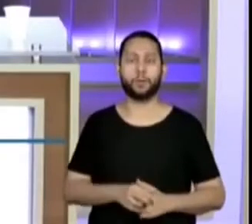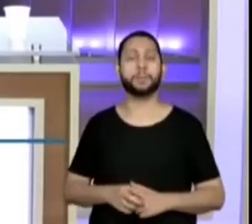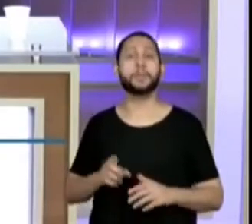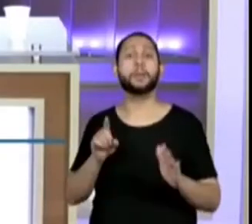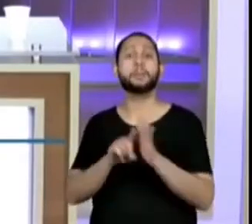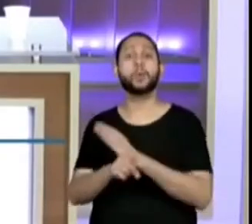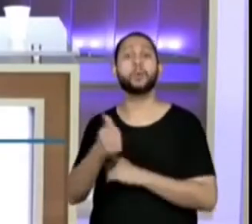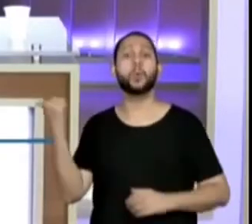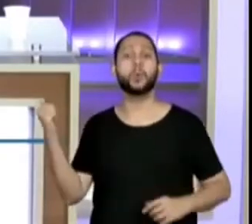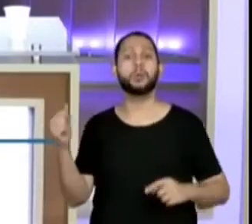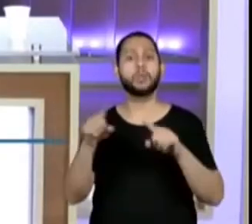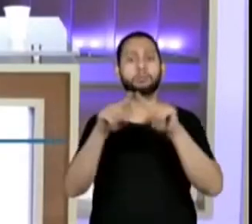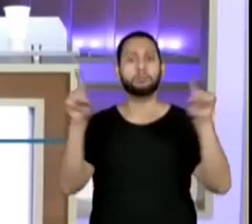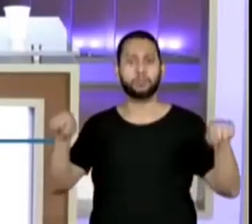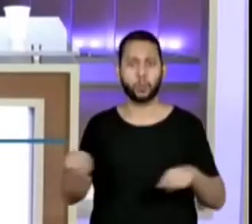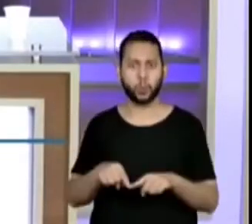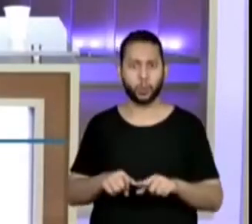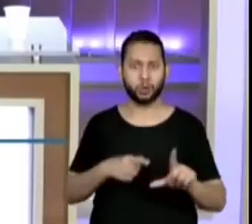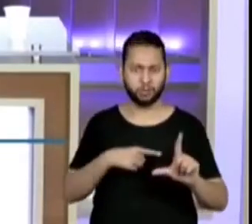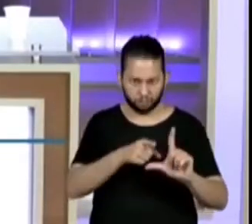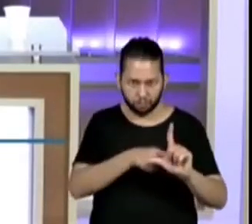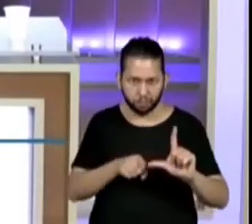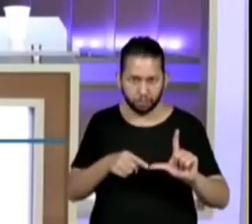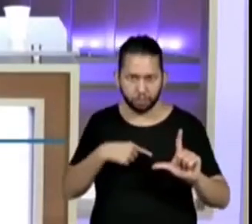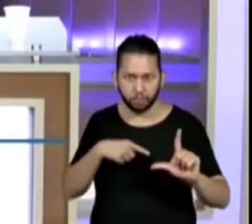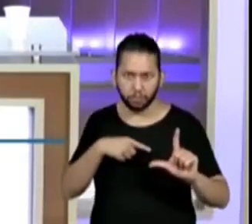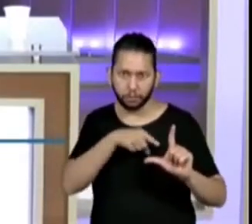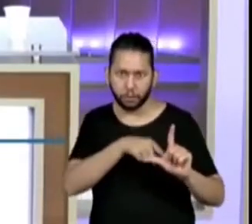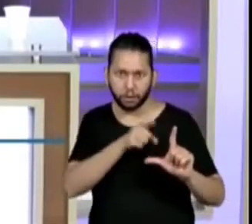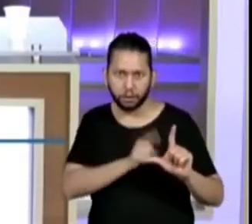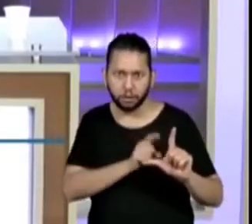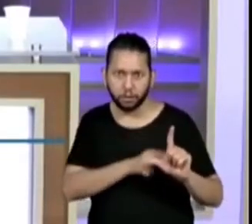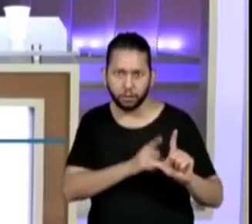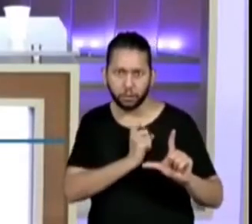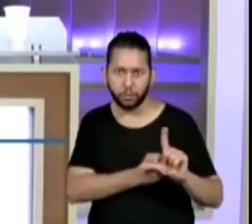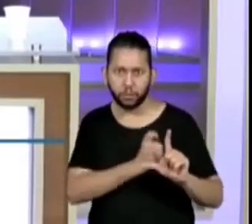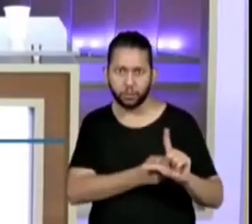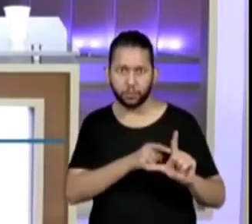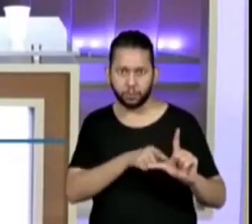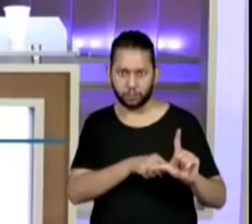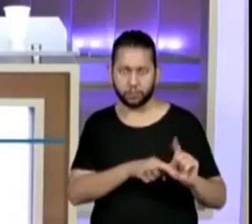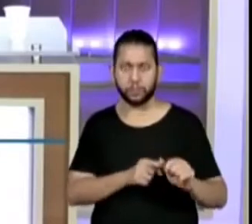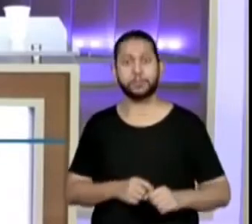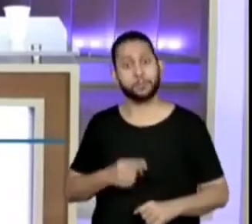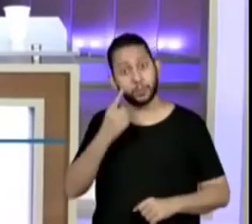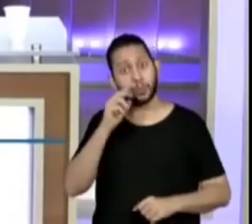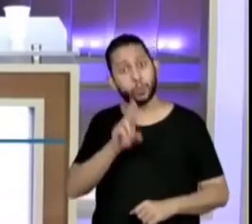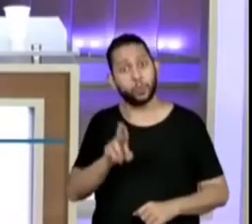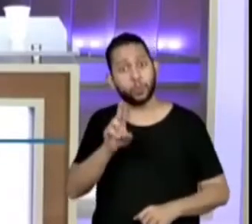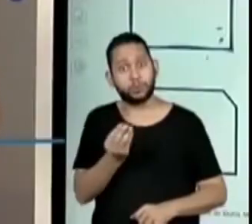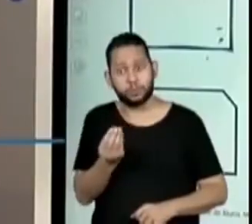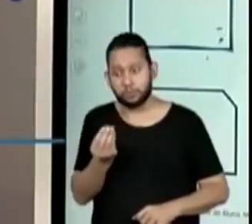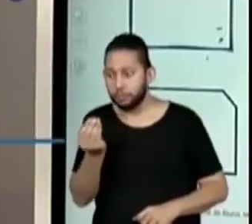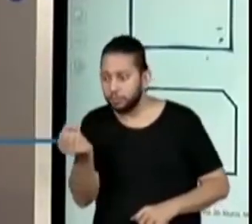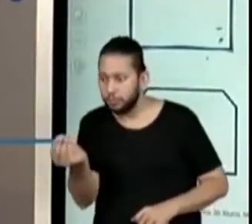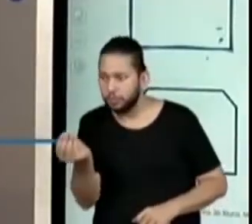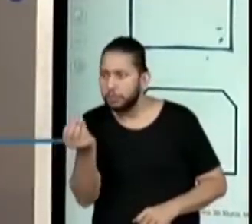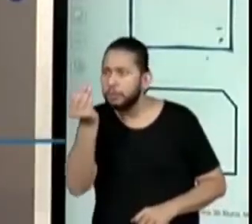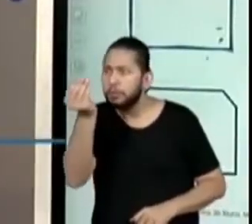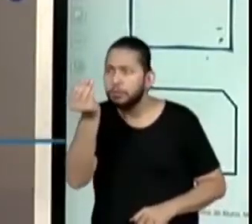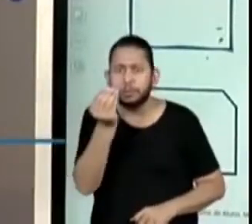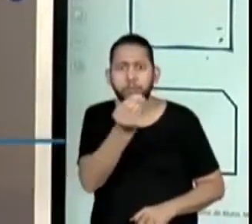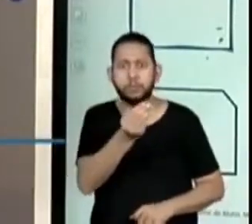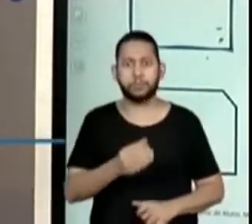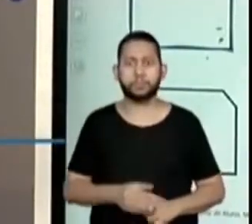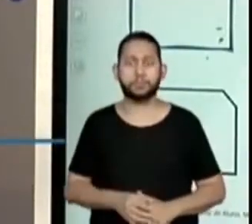figura? Tem. Usa isso aqui para identificar, tá bem? Na vida real, onde vocês vão ver muito isso